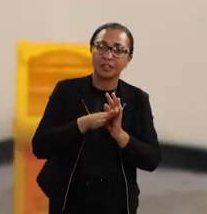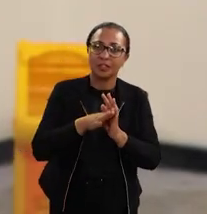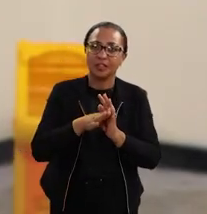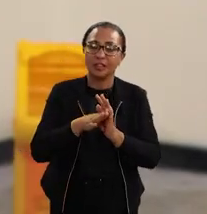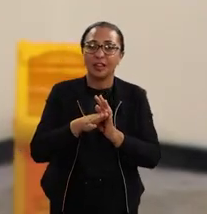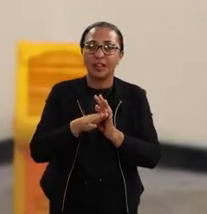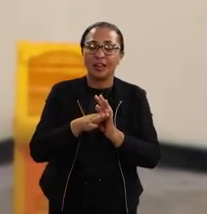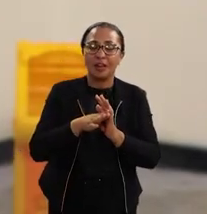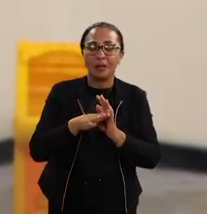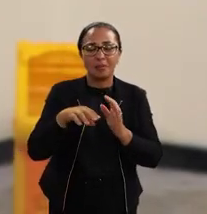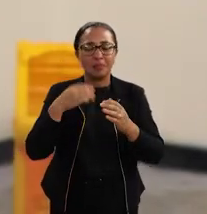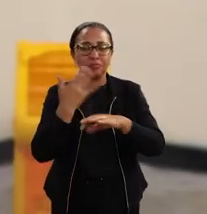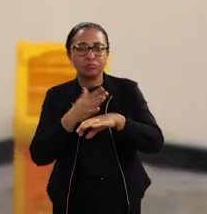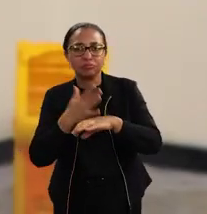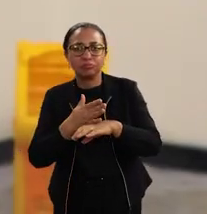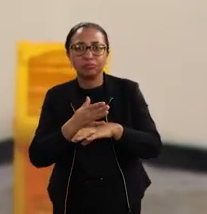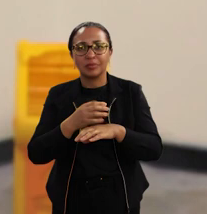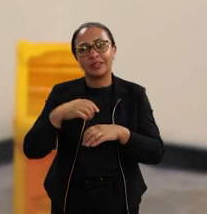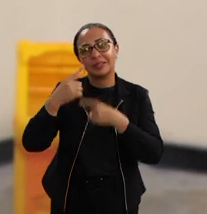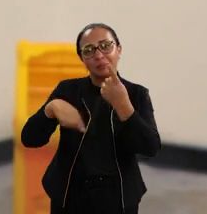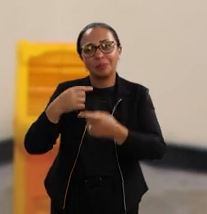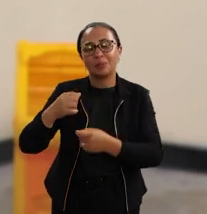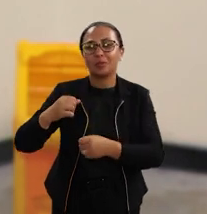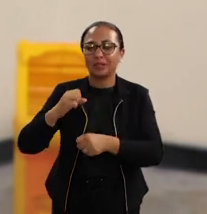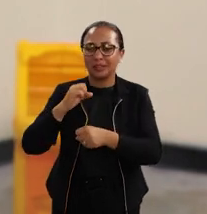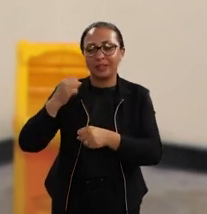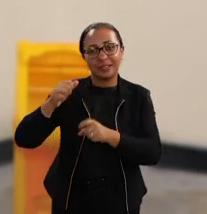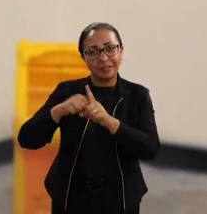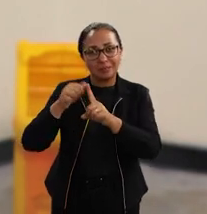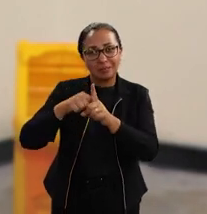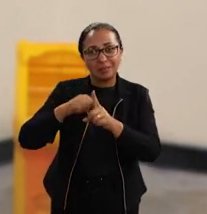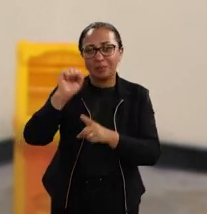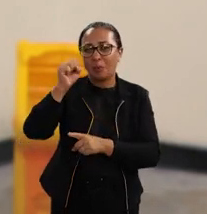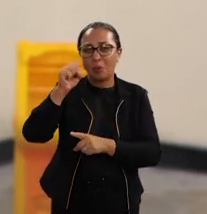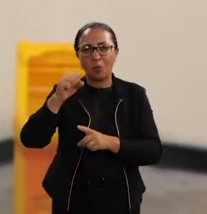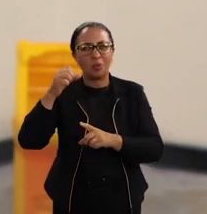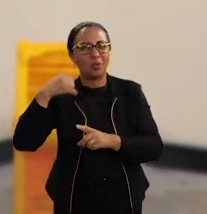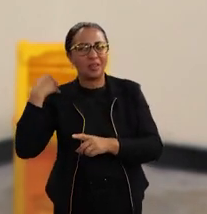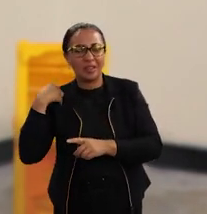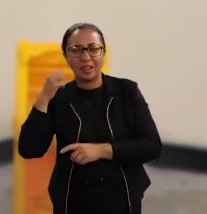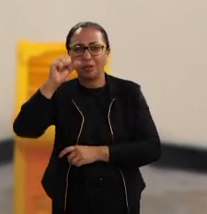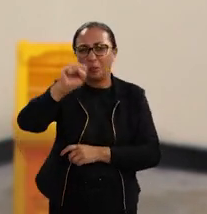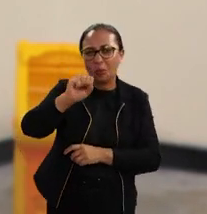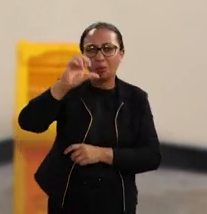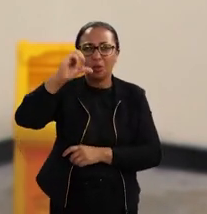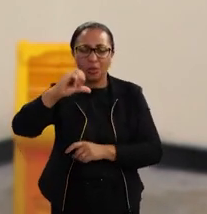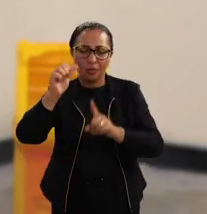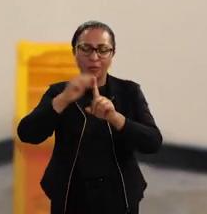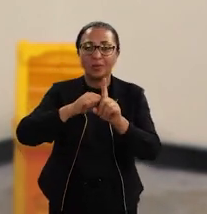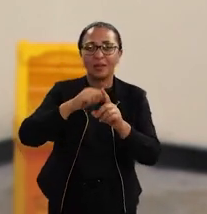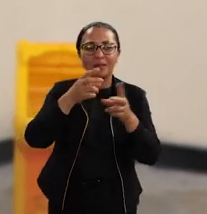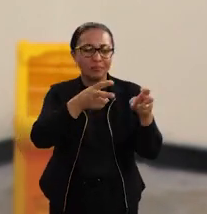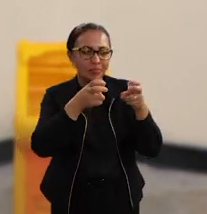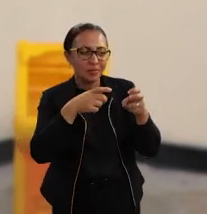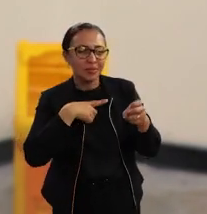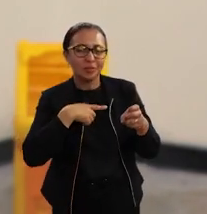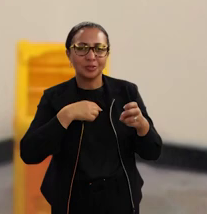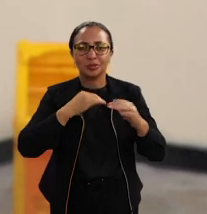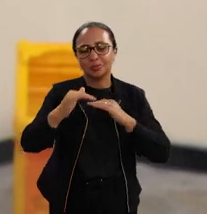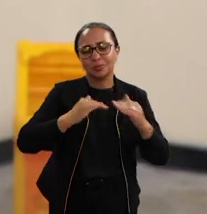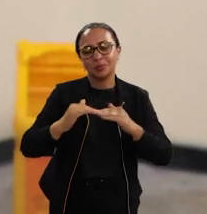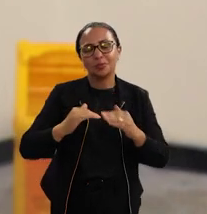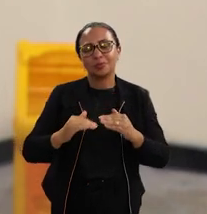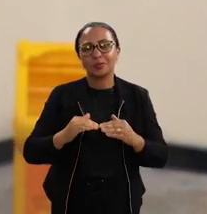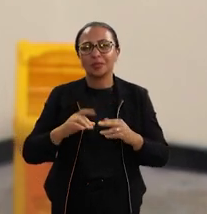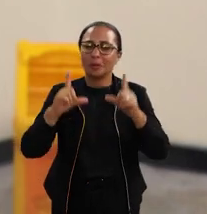na puericultura só aos 8, 9 meses, a gente via que tinha um desempenho motor